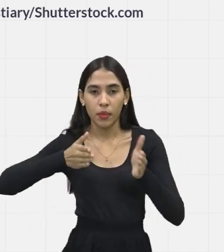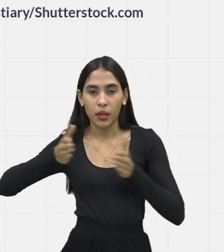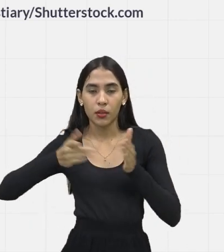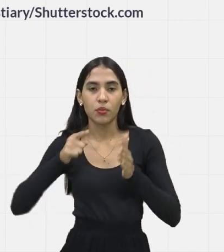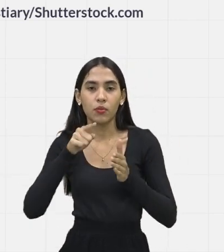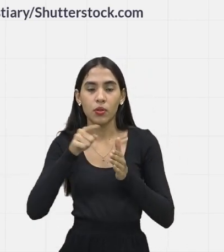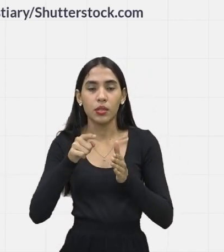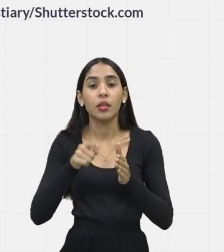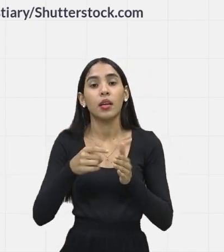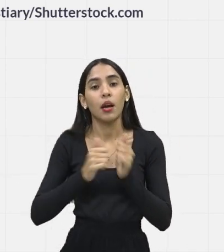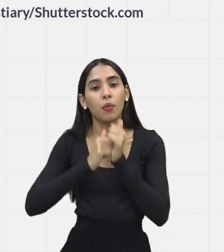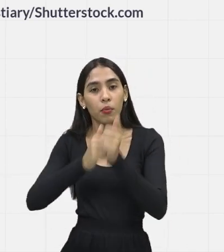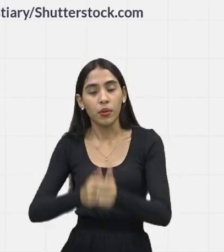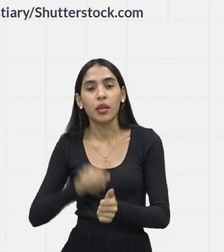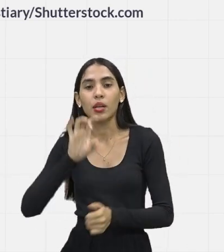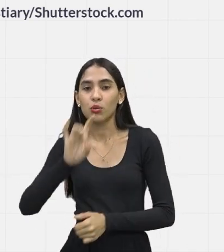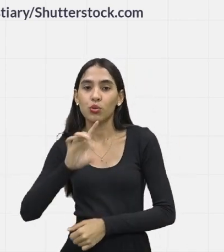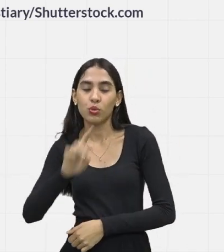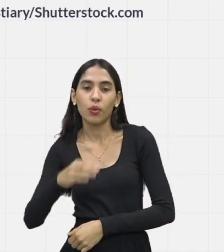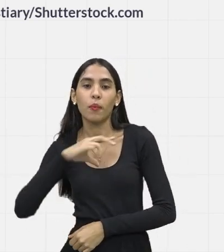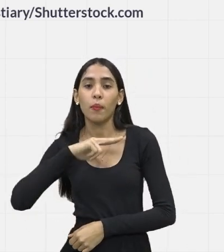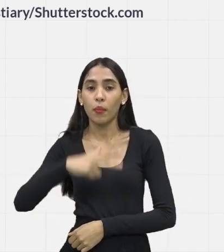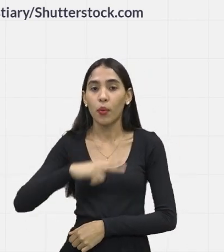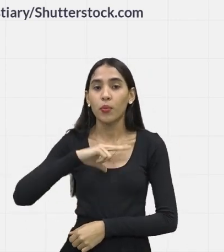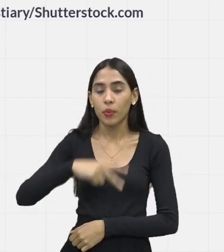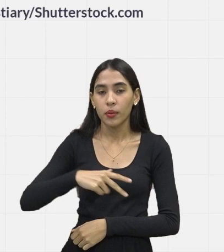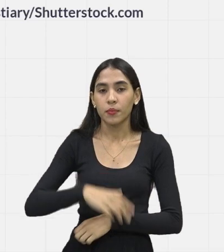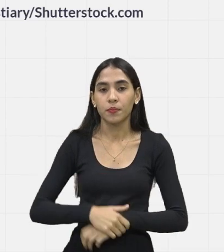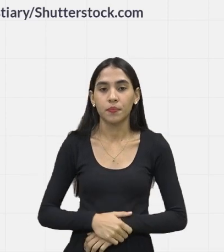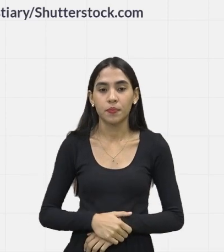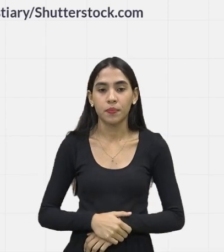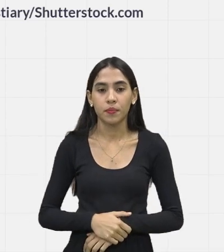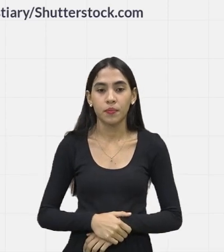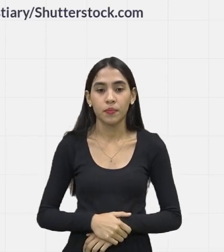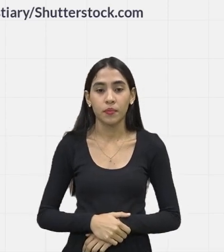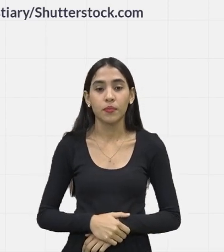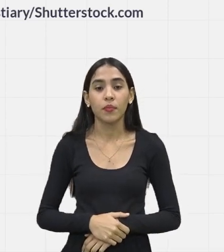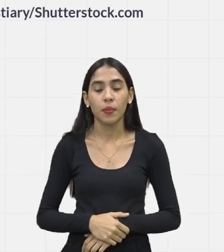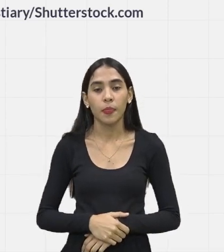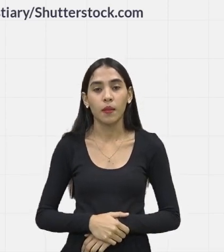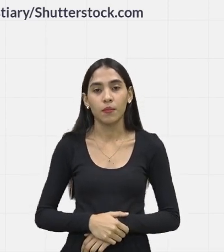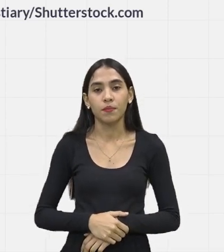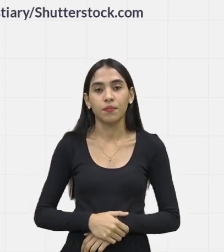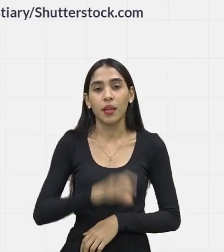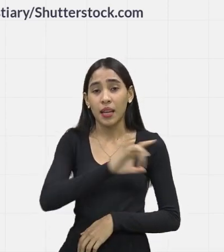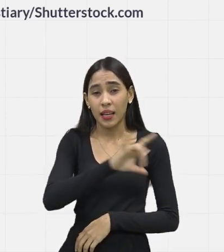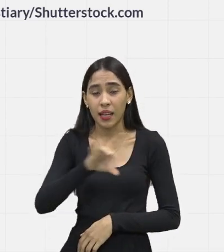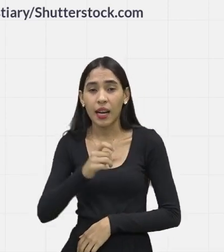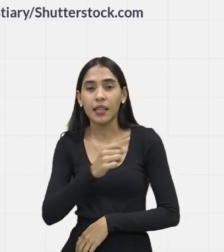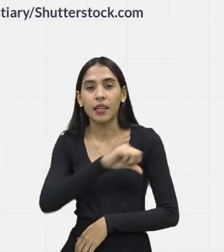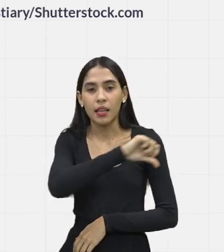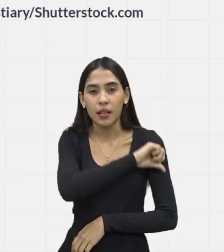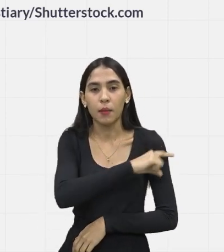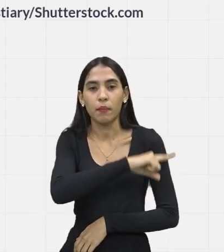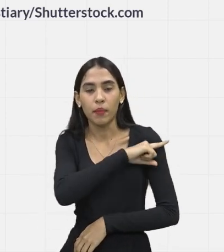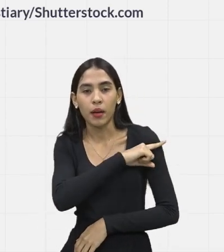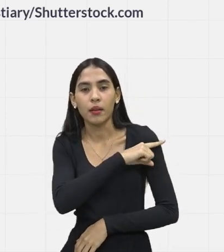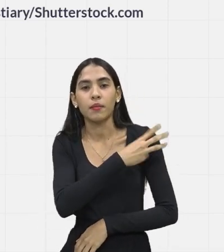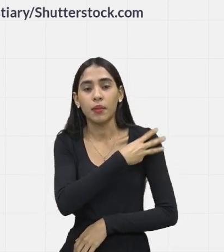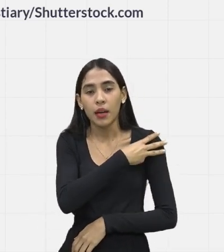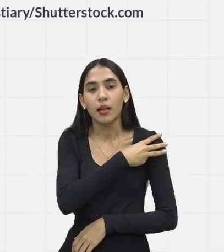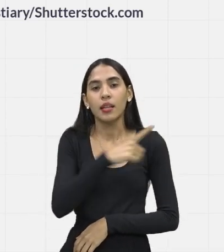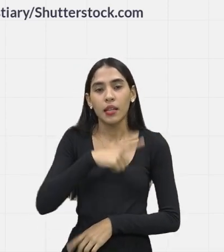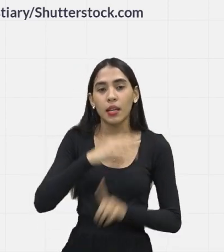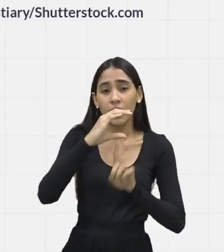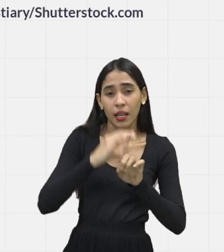transmissão somente de língua portuguesa. Cada série possui um calendário específico em